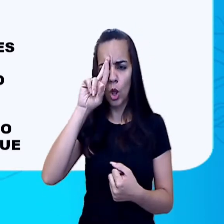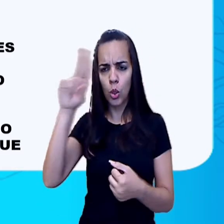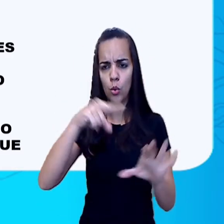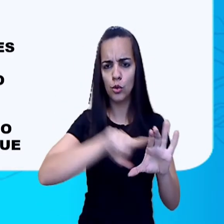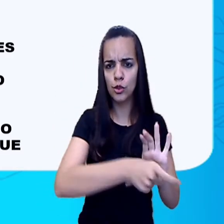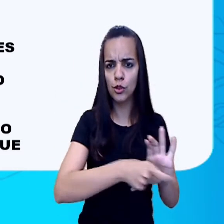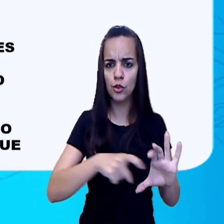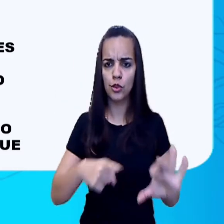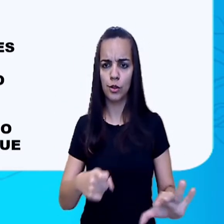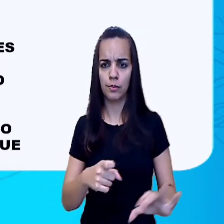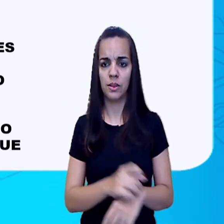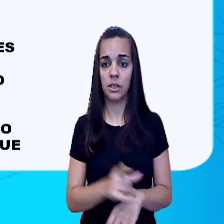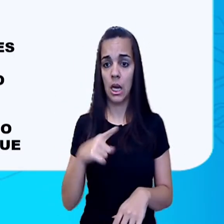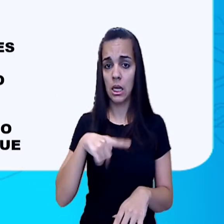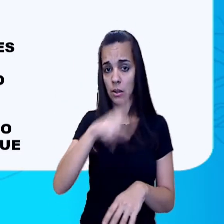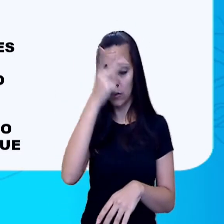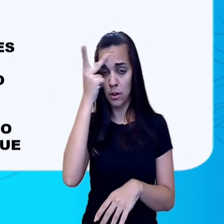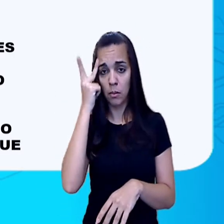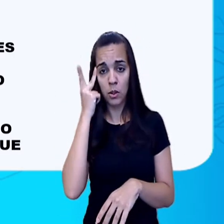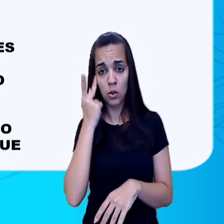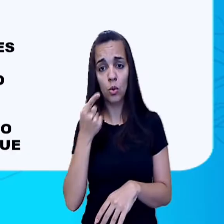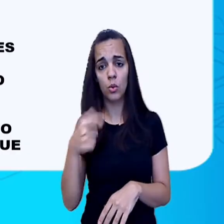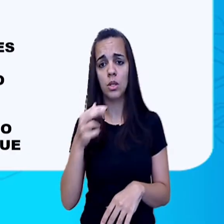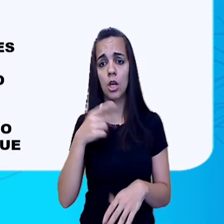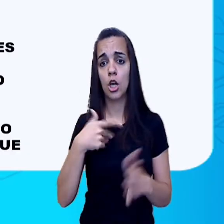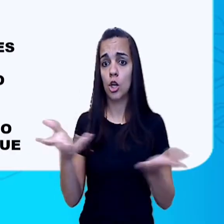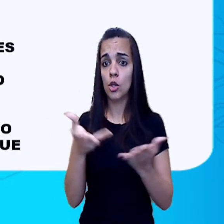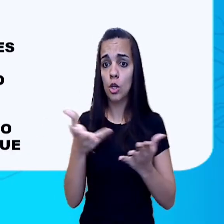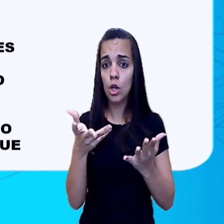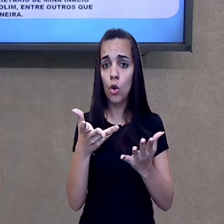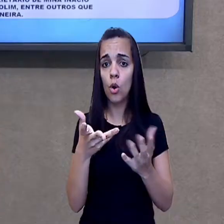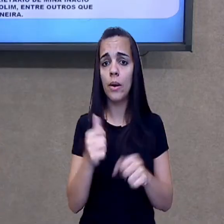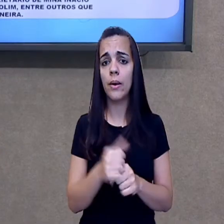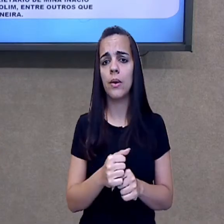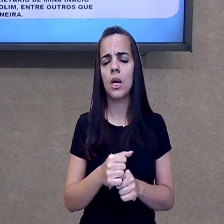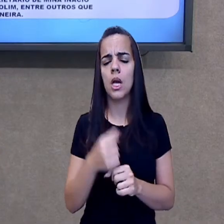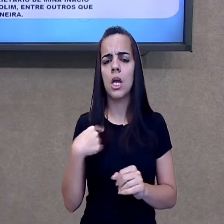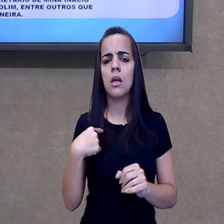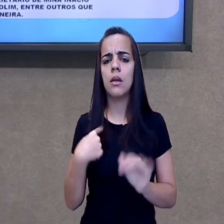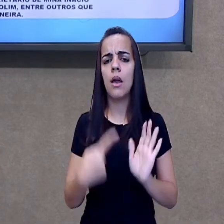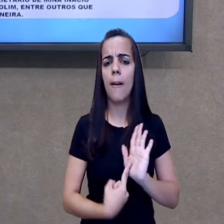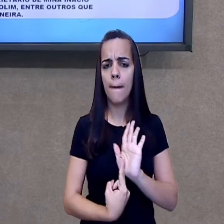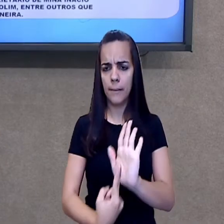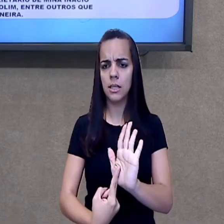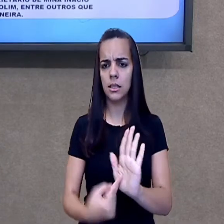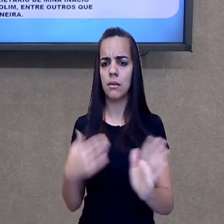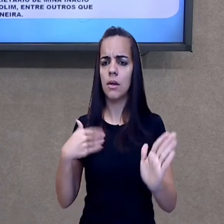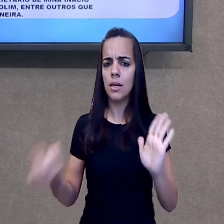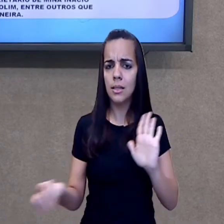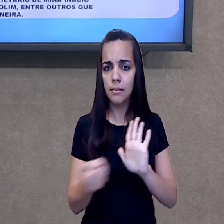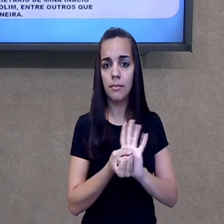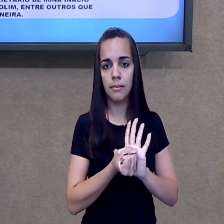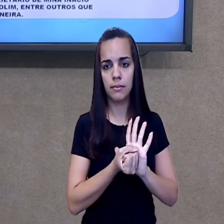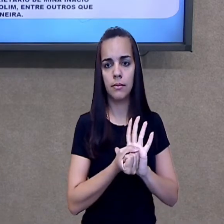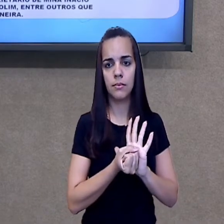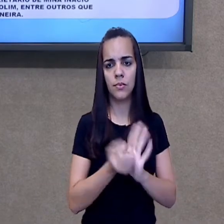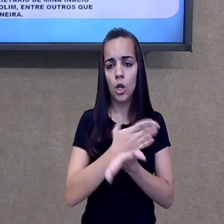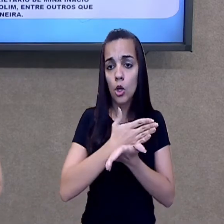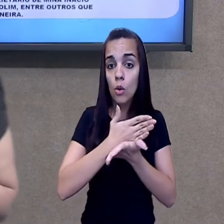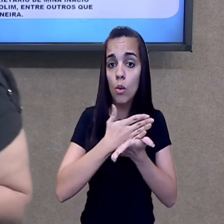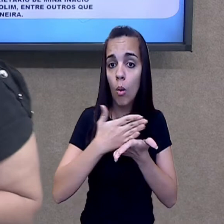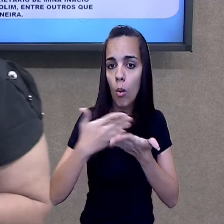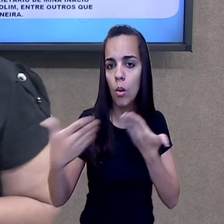Rolim. Esses são os inconfidentes. Teve outros, mas esses foram que marcaram, né, que deram início a